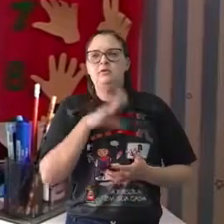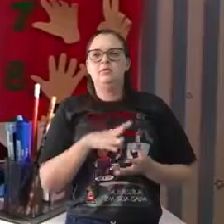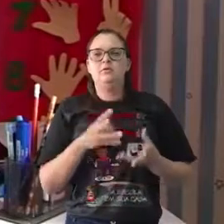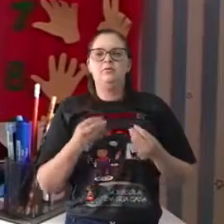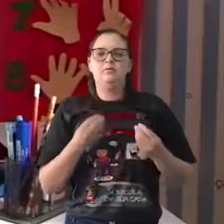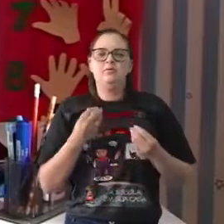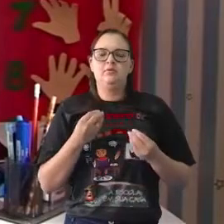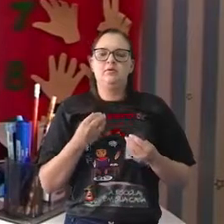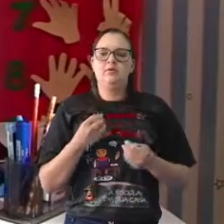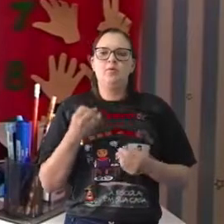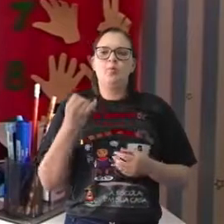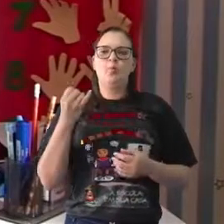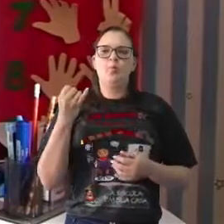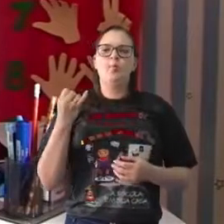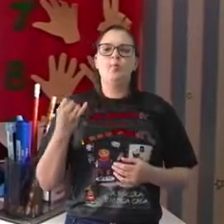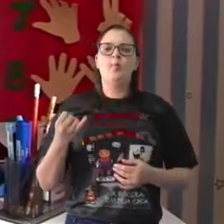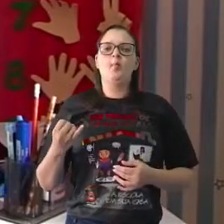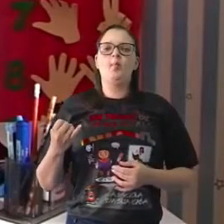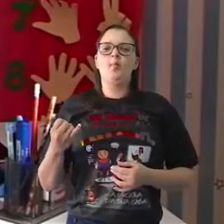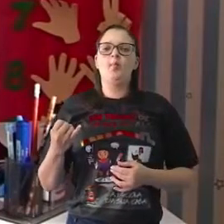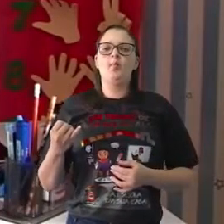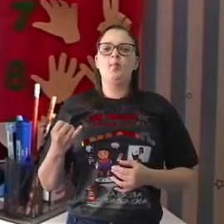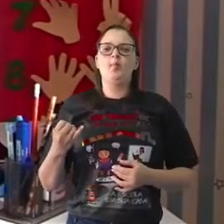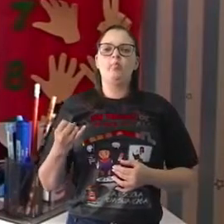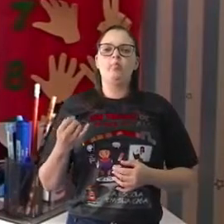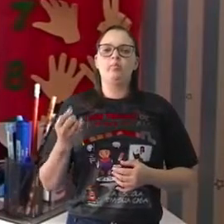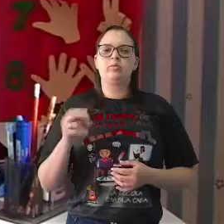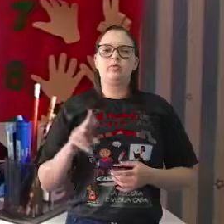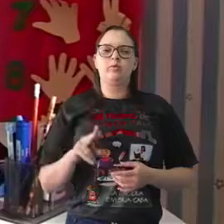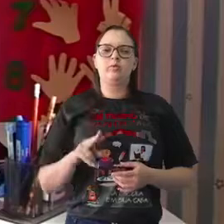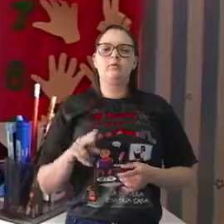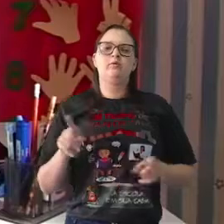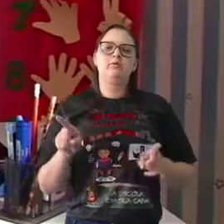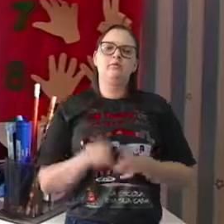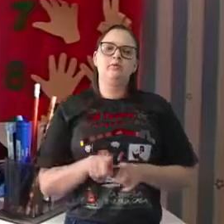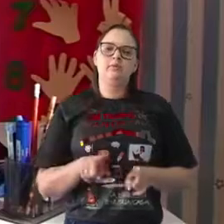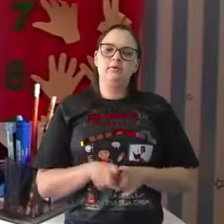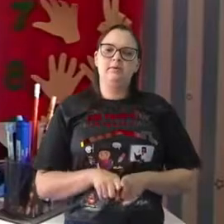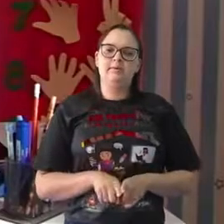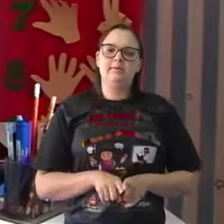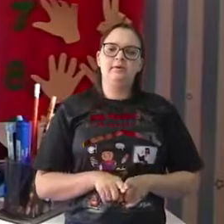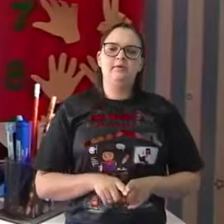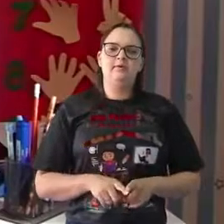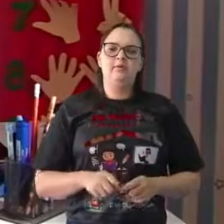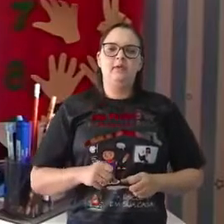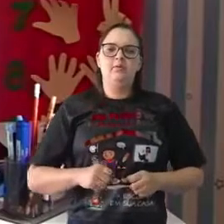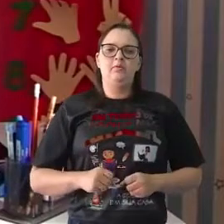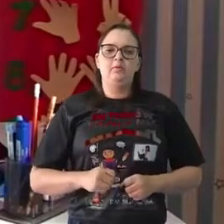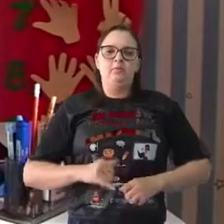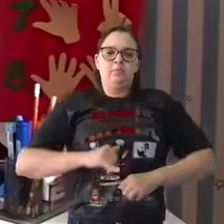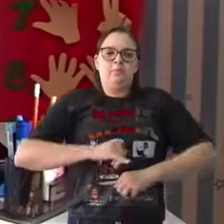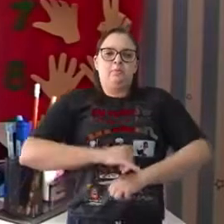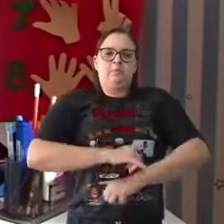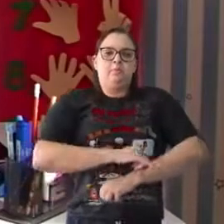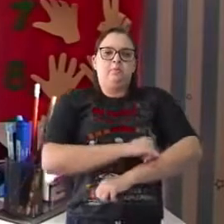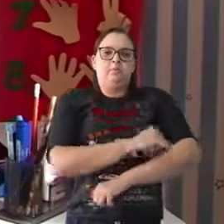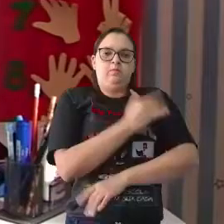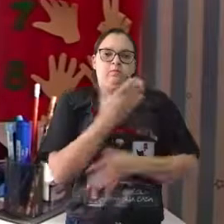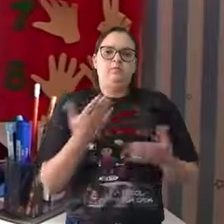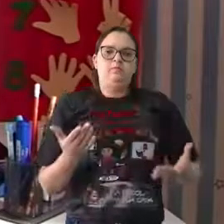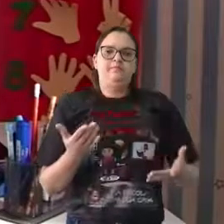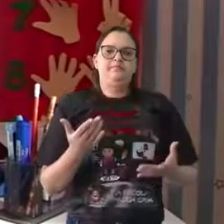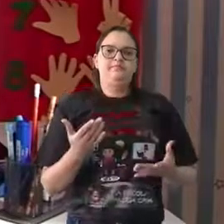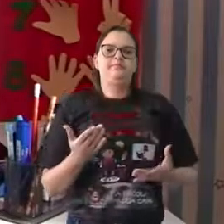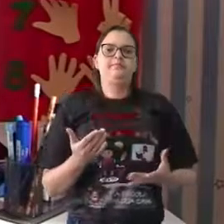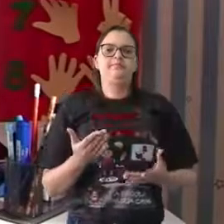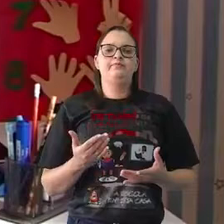muito peso, e aí é bom fazer também exames de hormônios para ver se não há um problema com a tireoide. E quando é